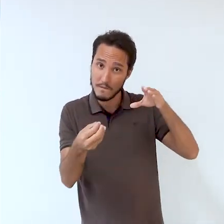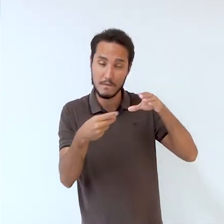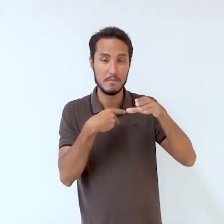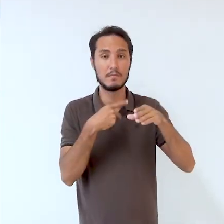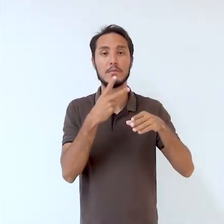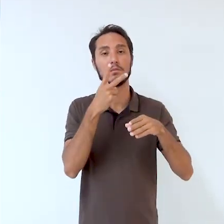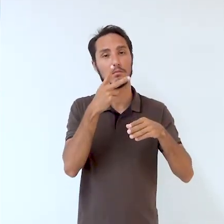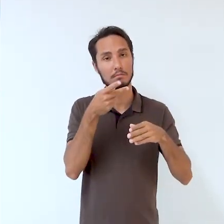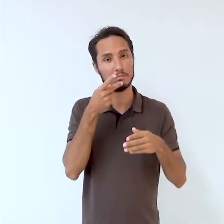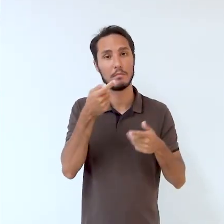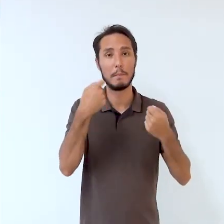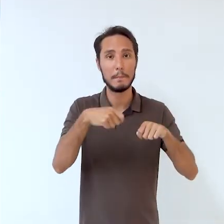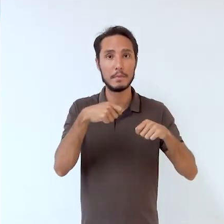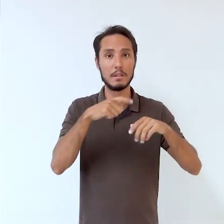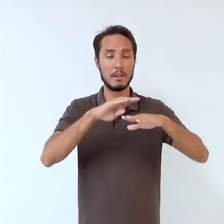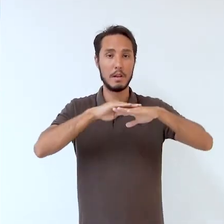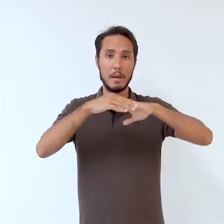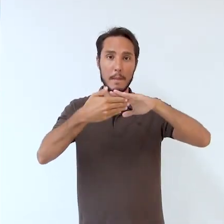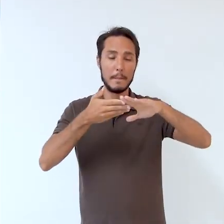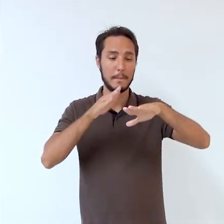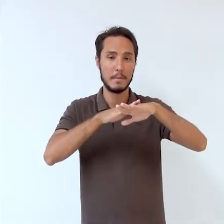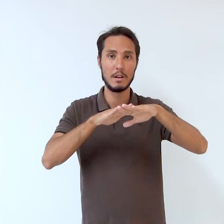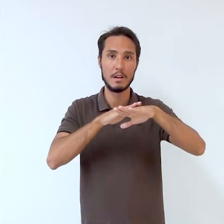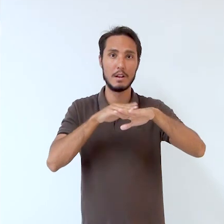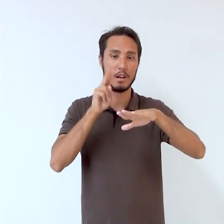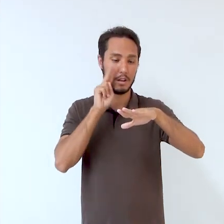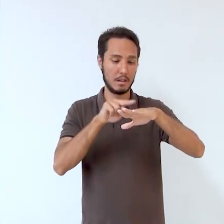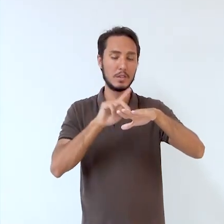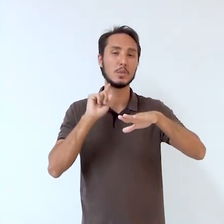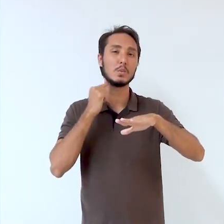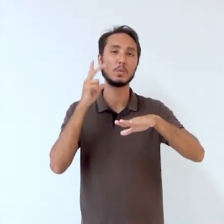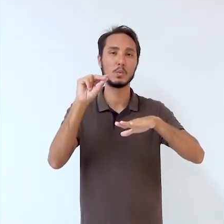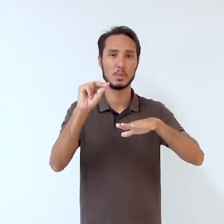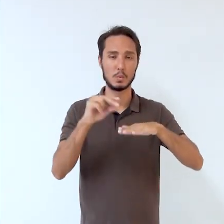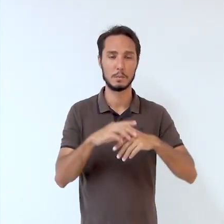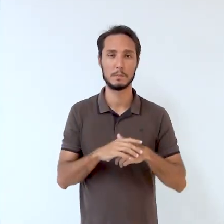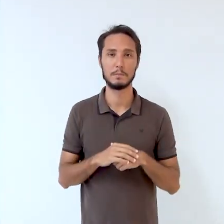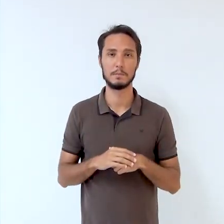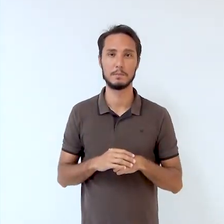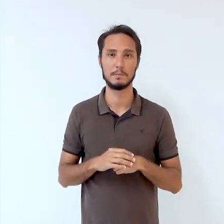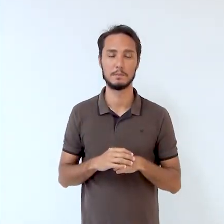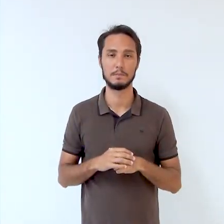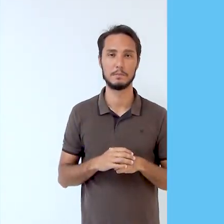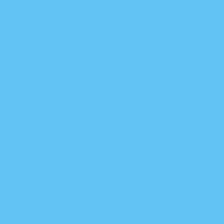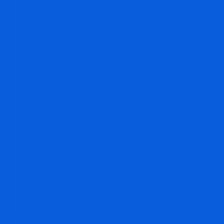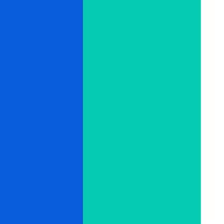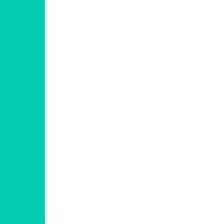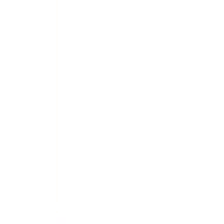Quando isso acontece, nós notamos uma mancha azul na placa-mãe.